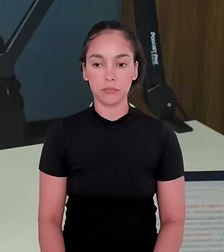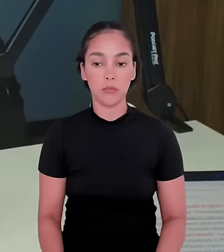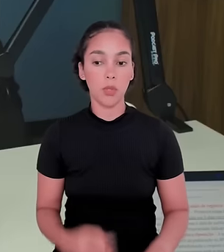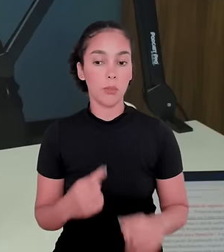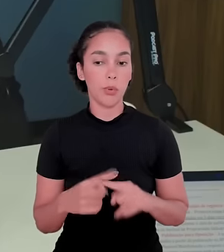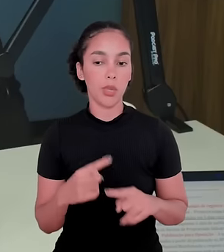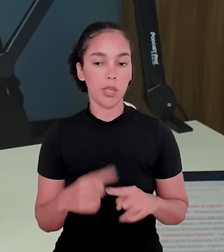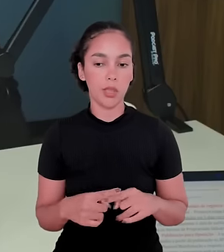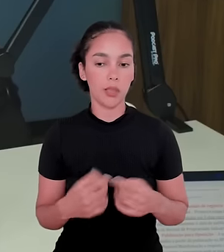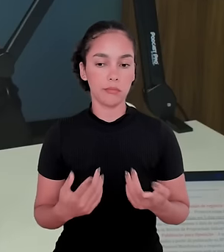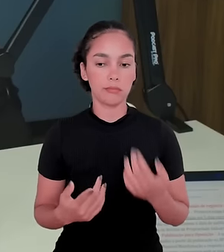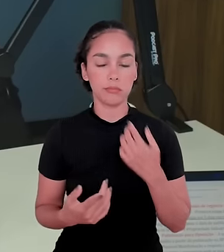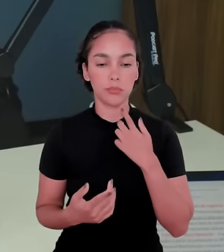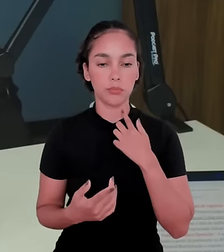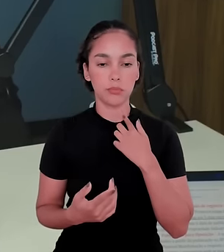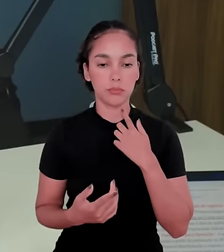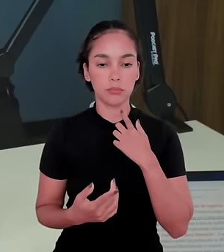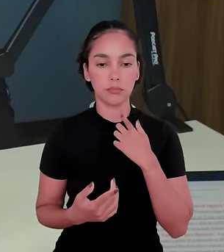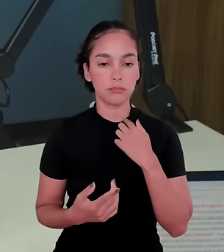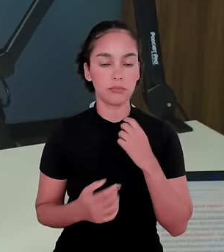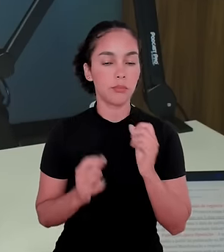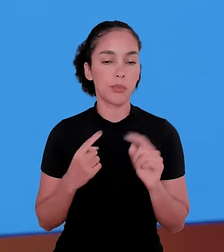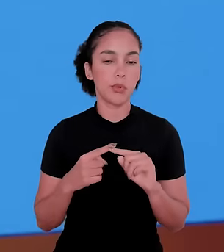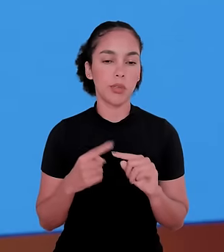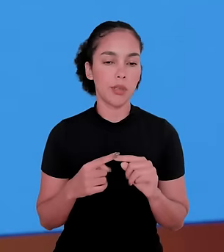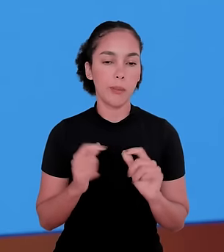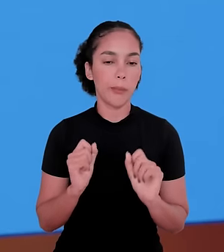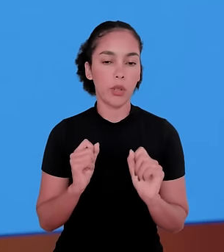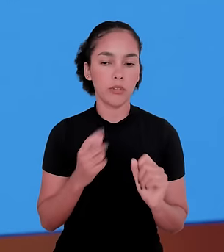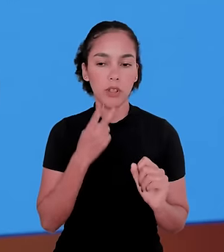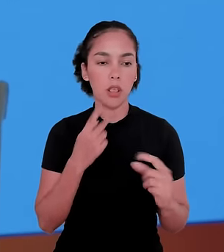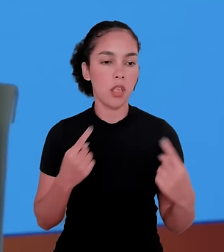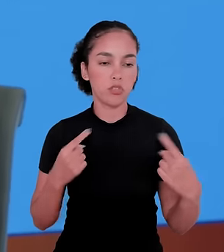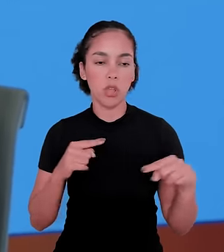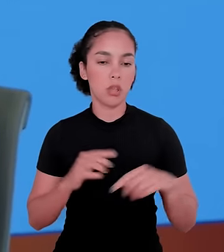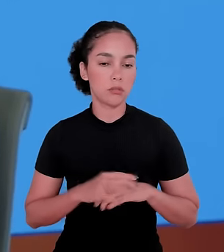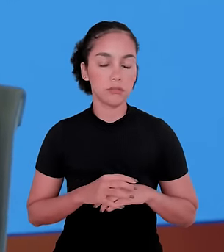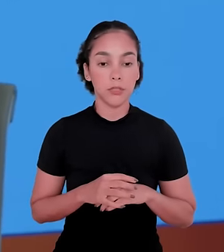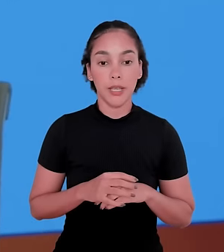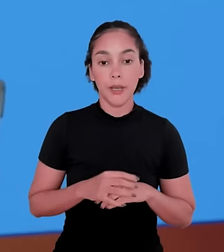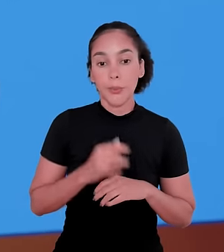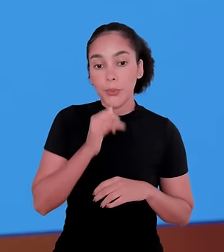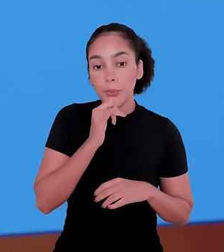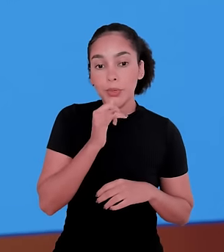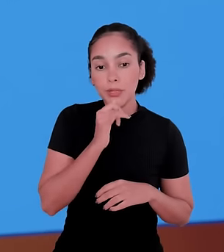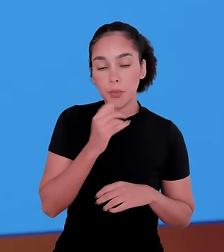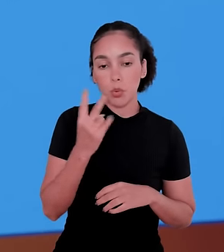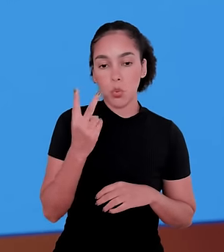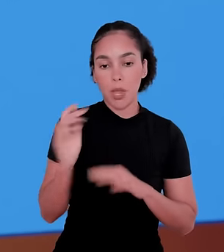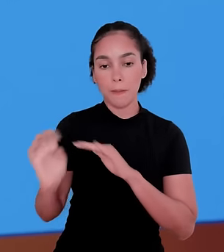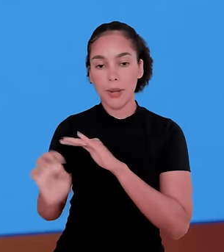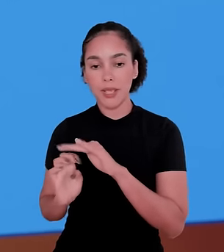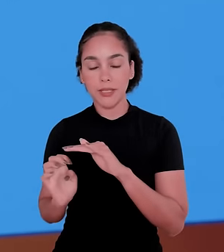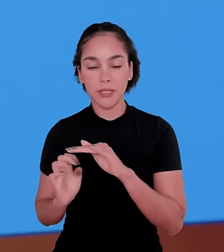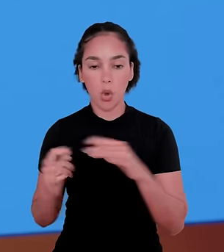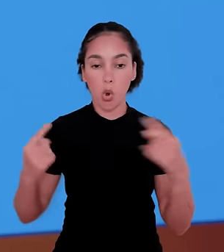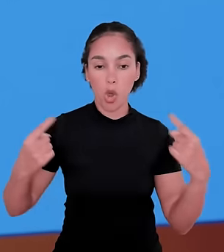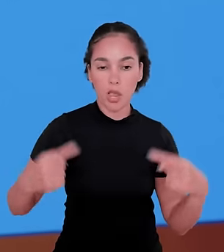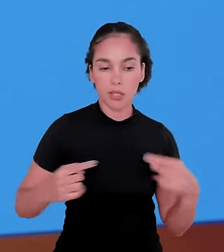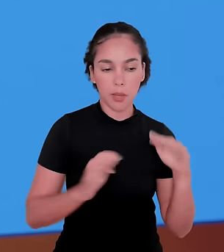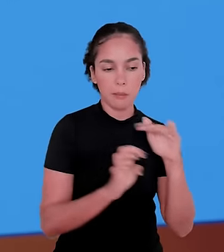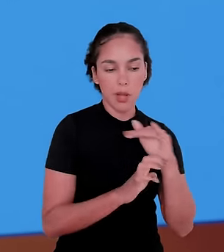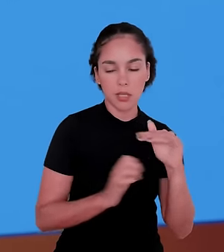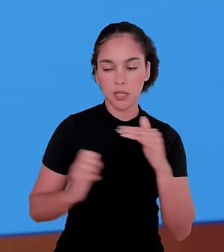se oporia que que ele pode retocar e dizer é minha é não sei duas empresas concorrentes você tem nomes parecidos uma